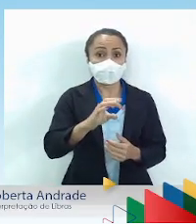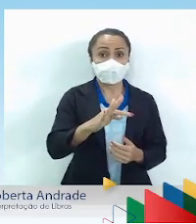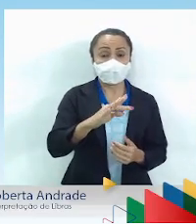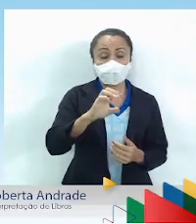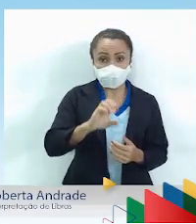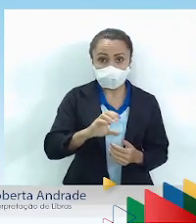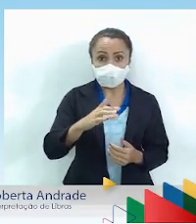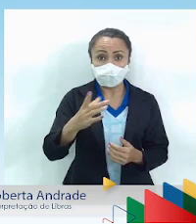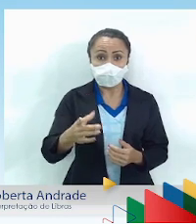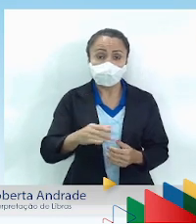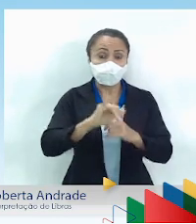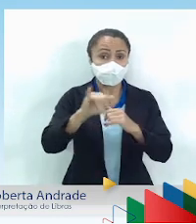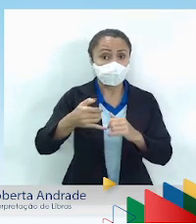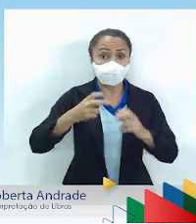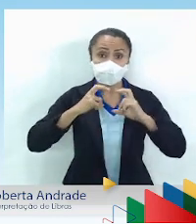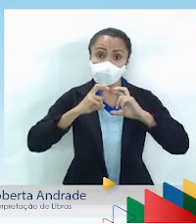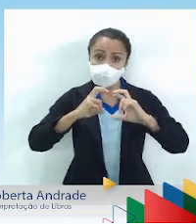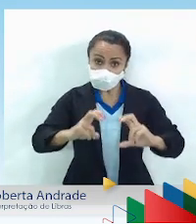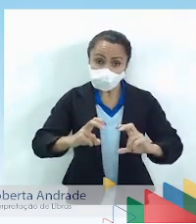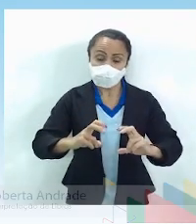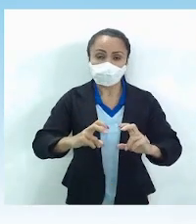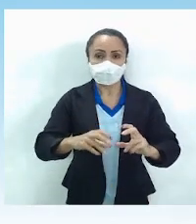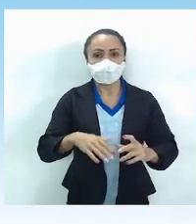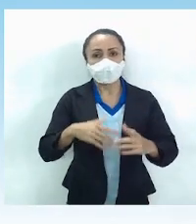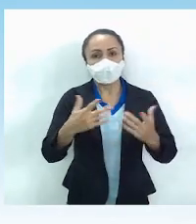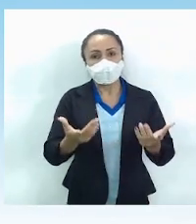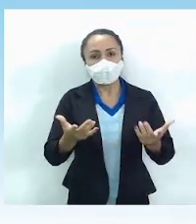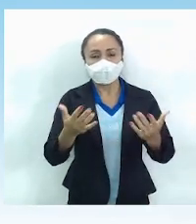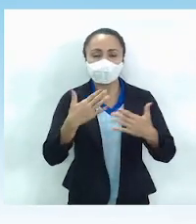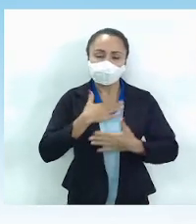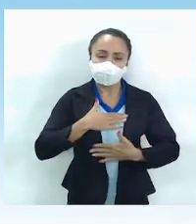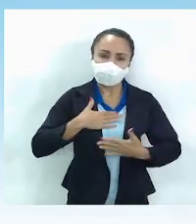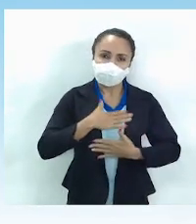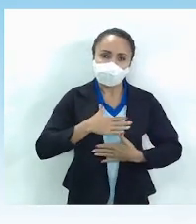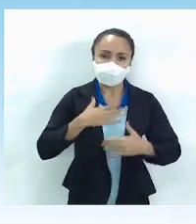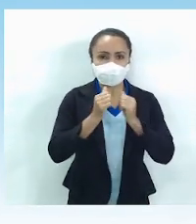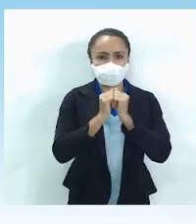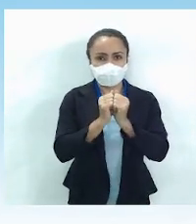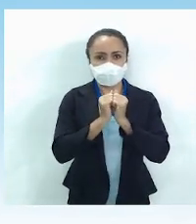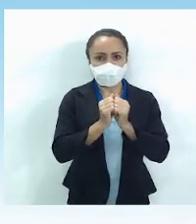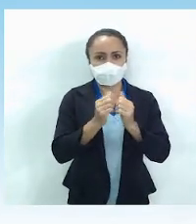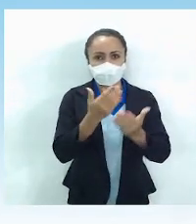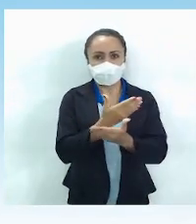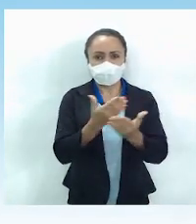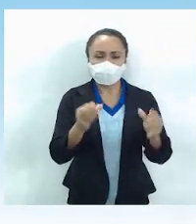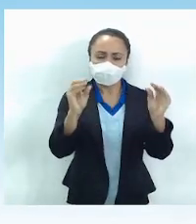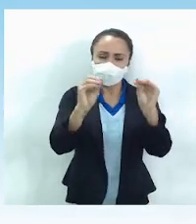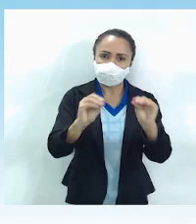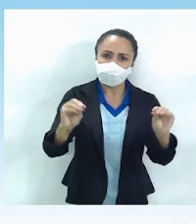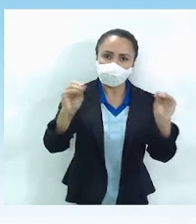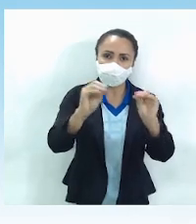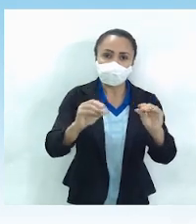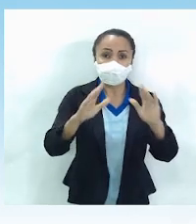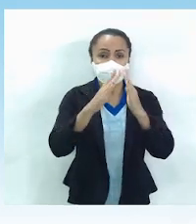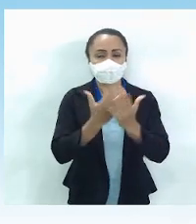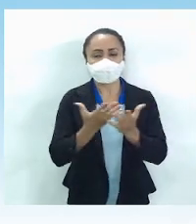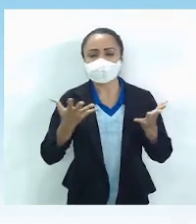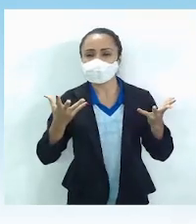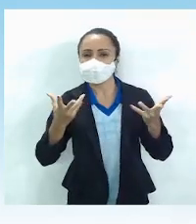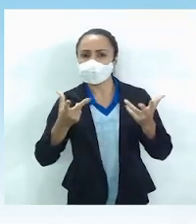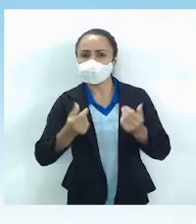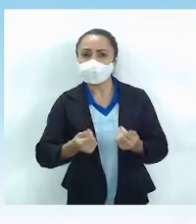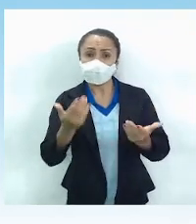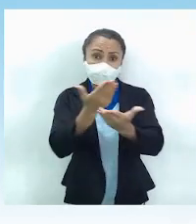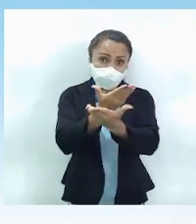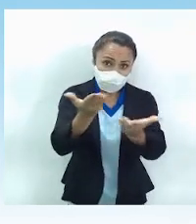David Gil Rodrigues, em Jaboatão dos Guarapes. É uma felicidade estar aqui com vocês de novo. Um beijão para toda aquela escola maravilhosa também, a